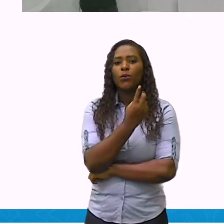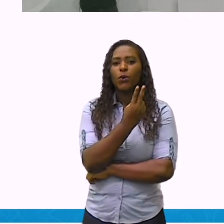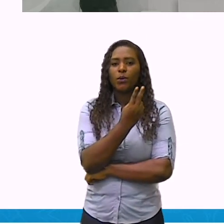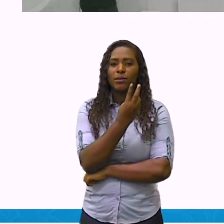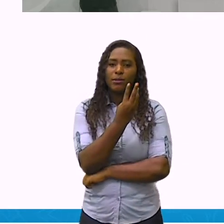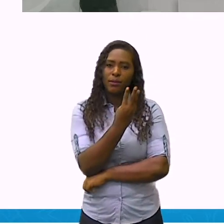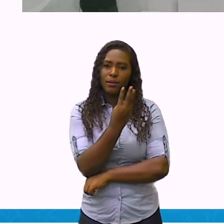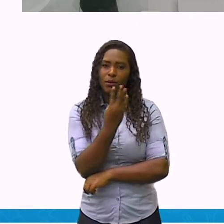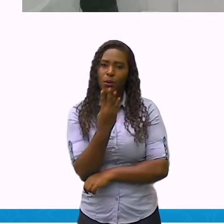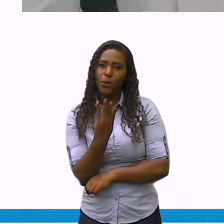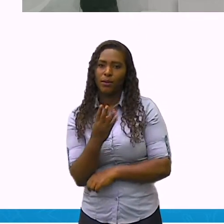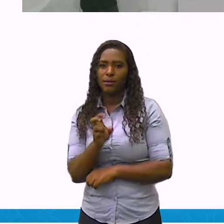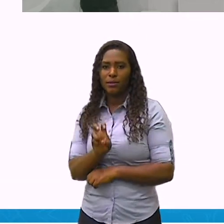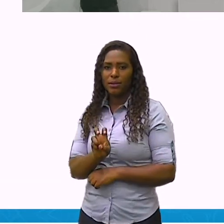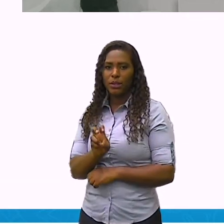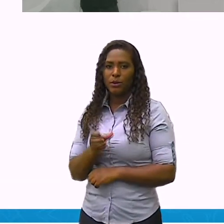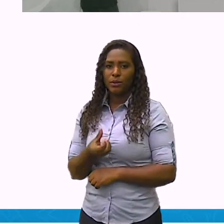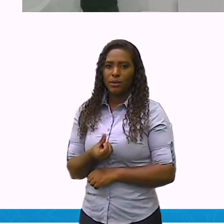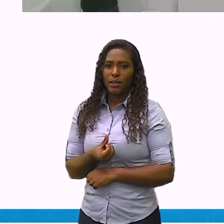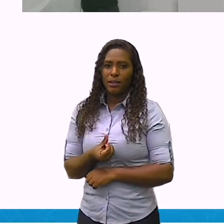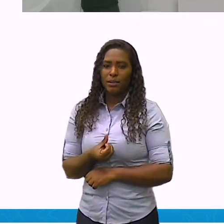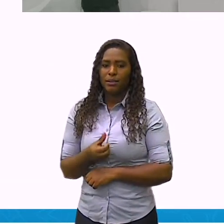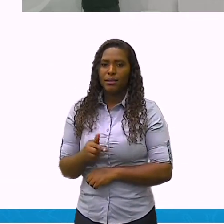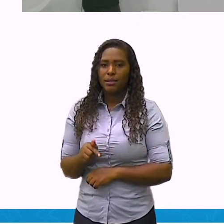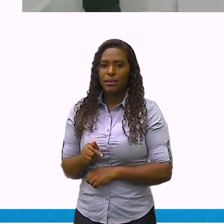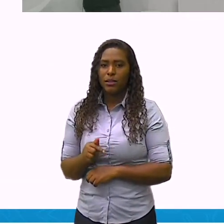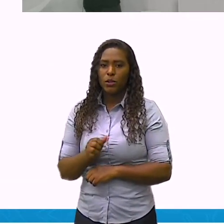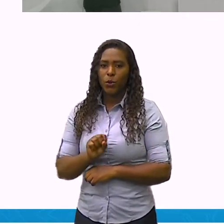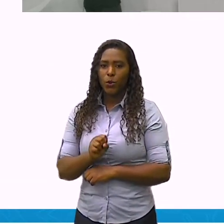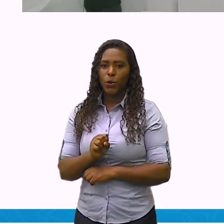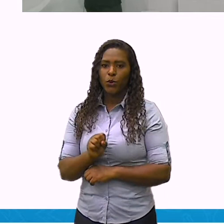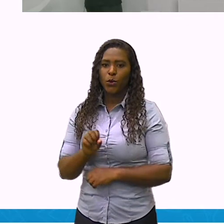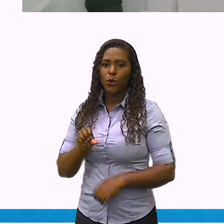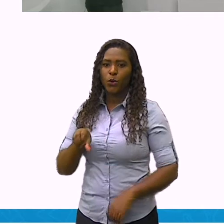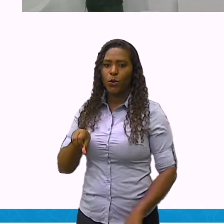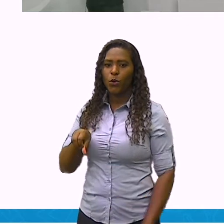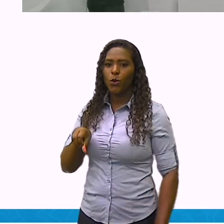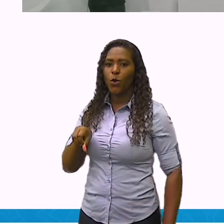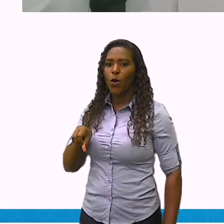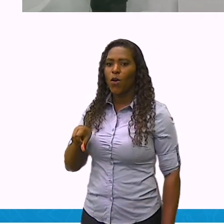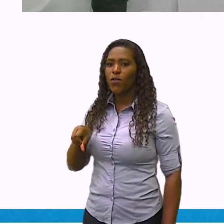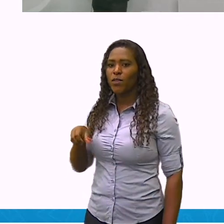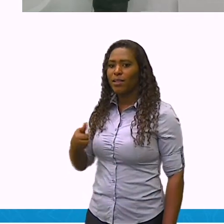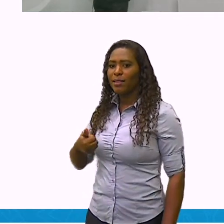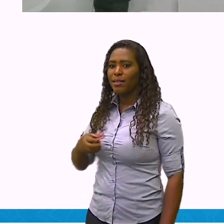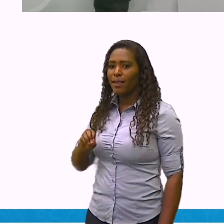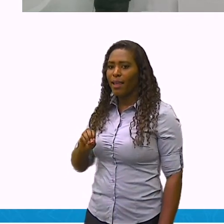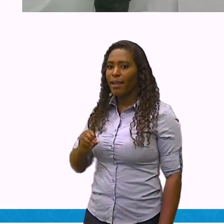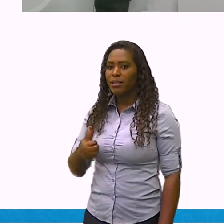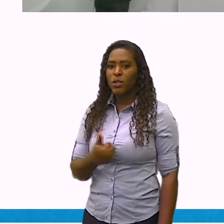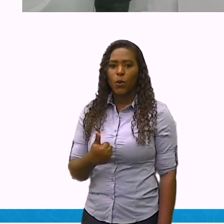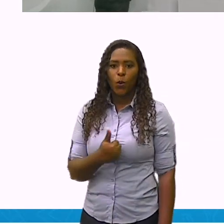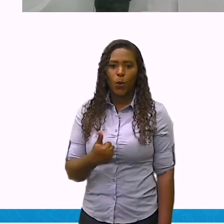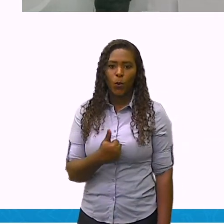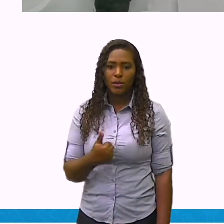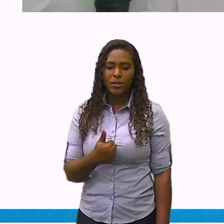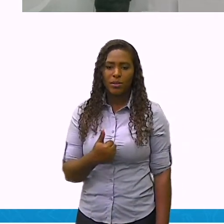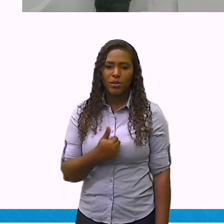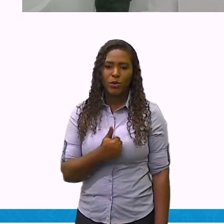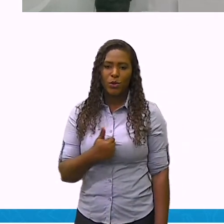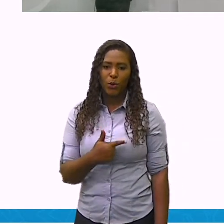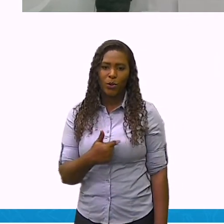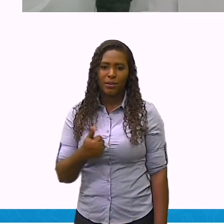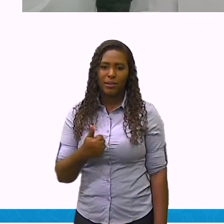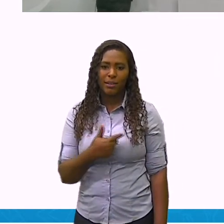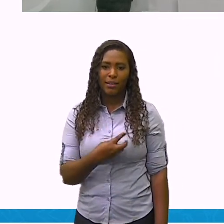3, 4, 5, 6, 7, 8, 9, 10, 11, 12,